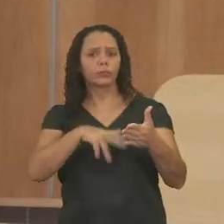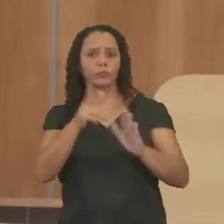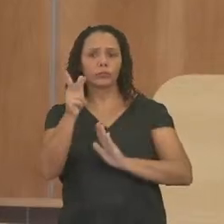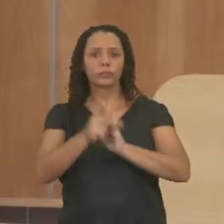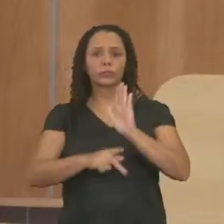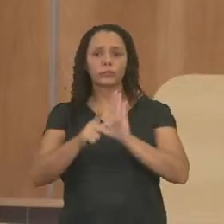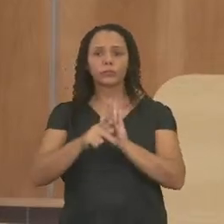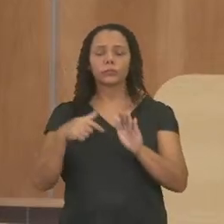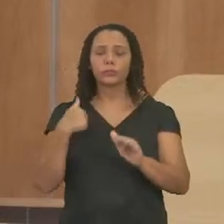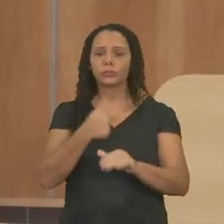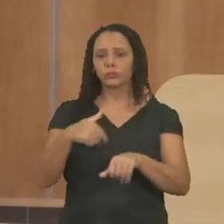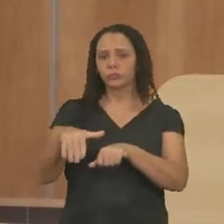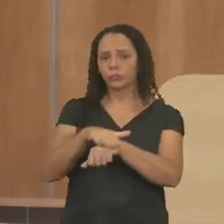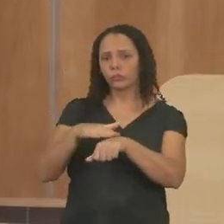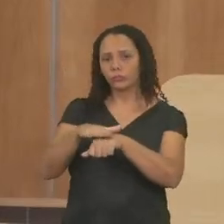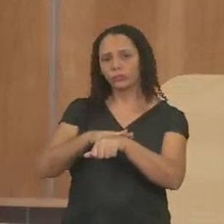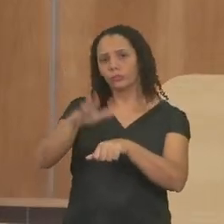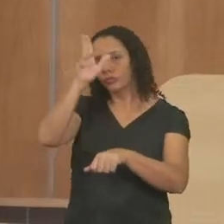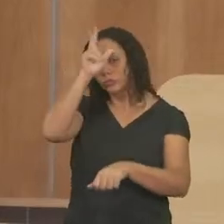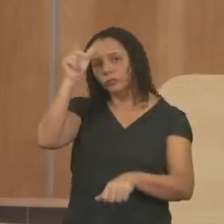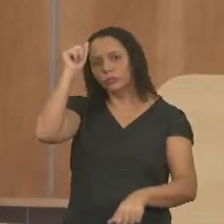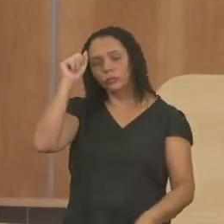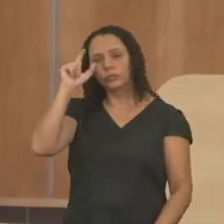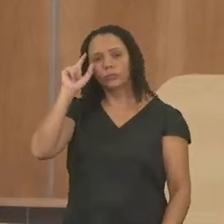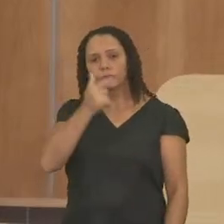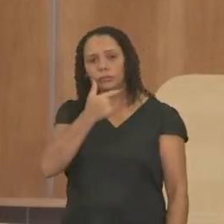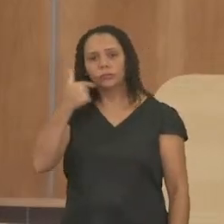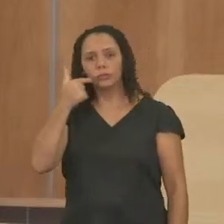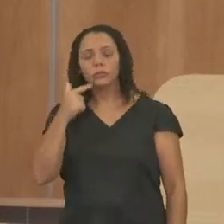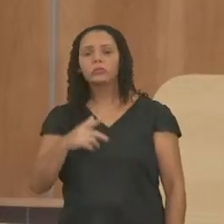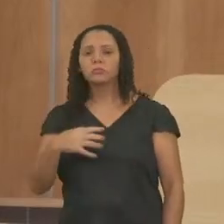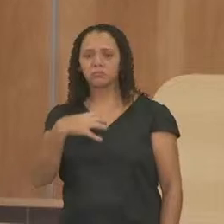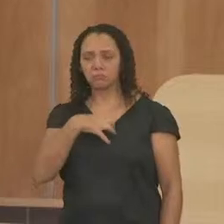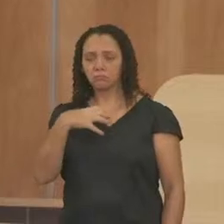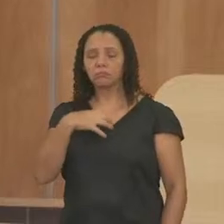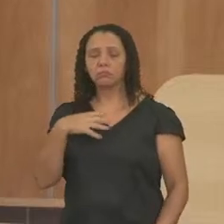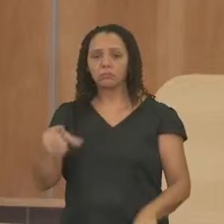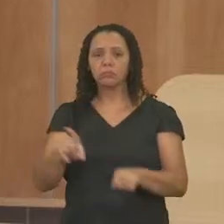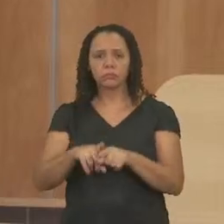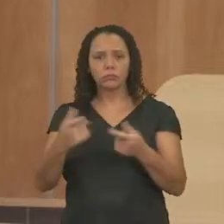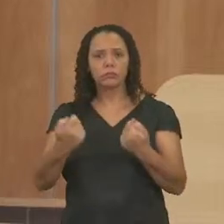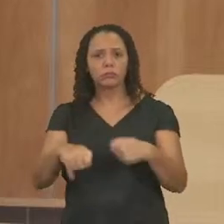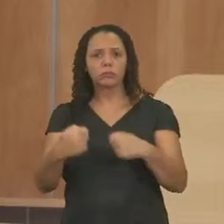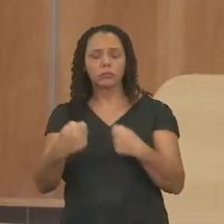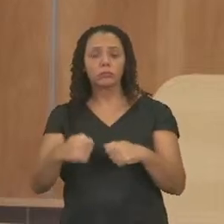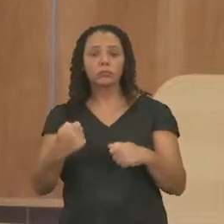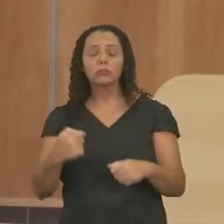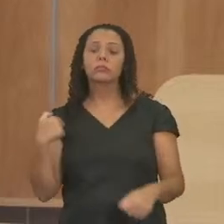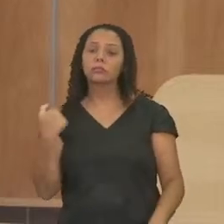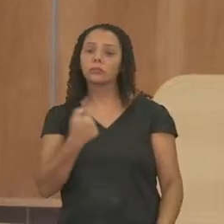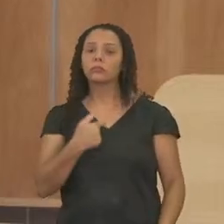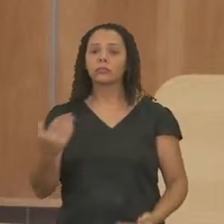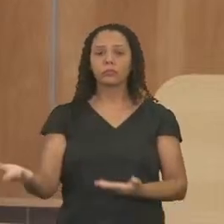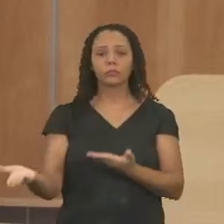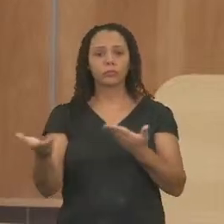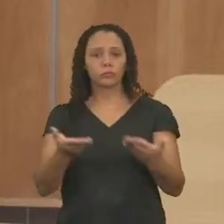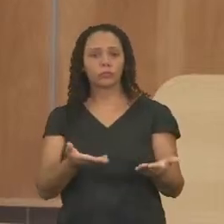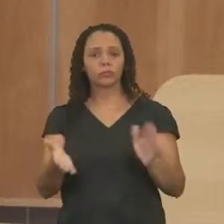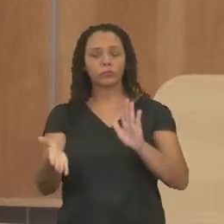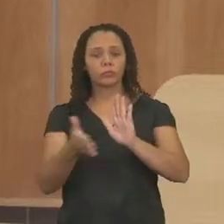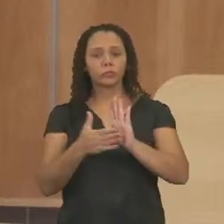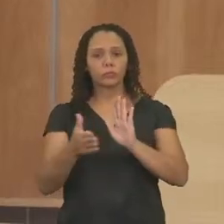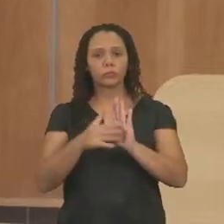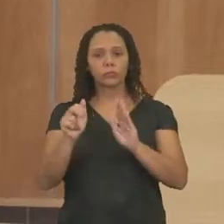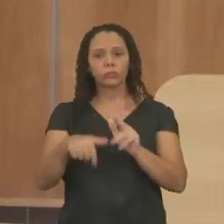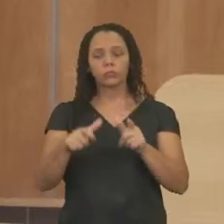gente já conversou com o prefeito Celso Florencio, ele também ficou muito sensibilizado em relação a isso, e a gente traz nessa propositura aqui